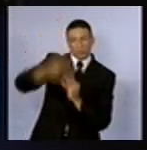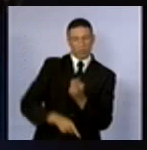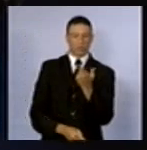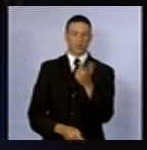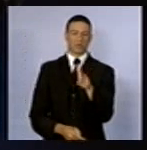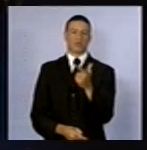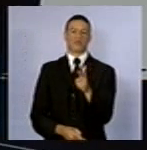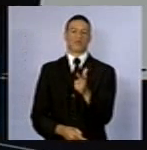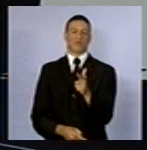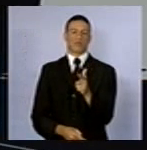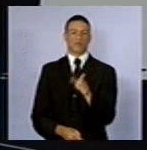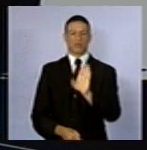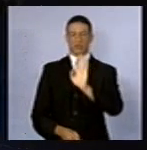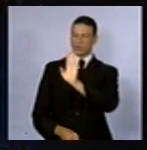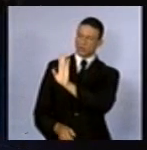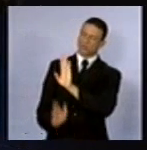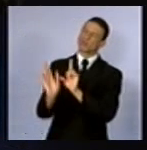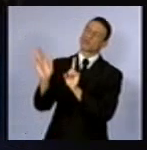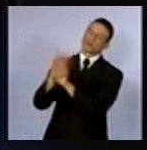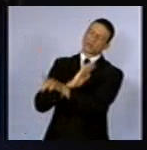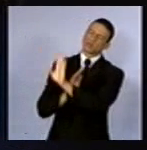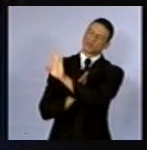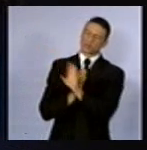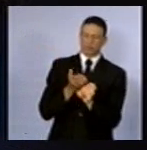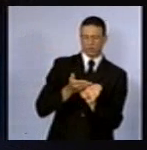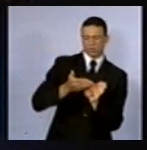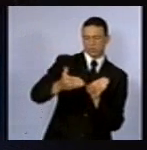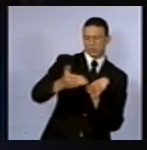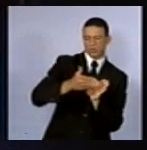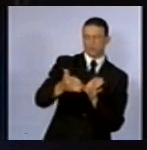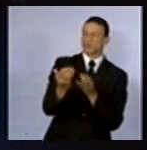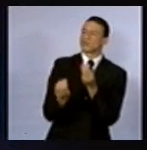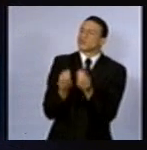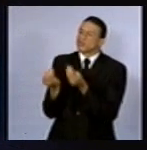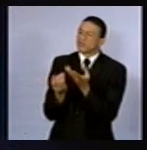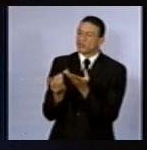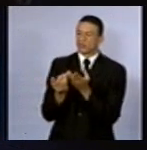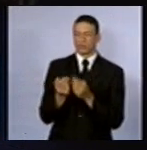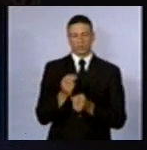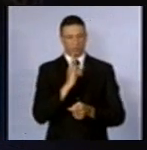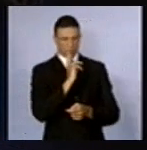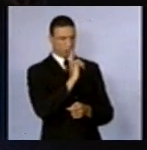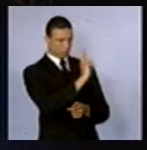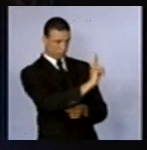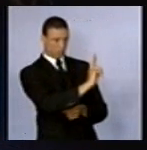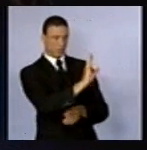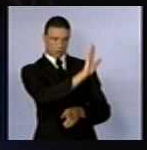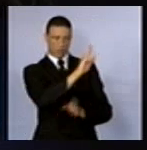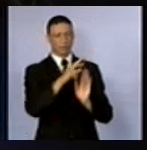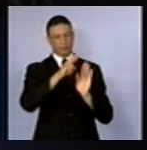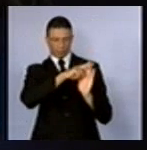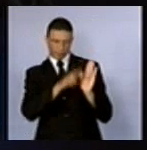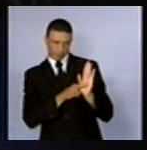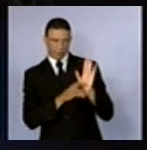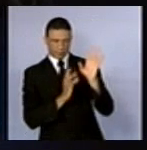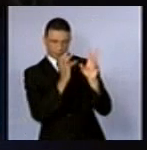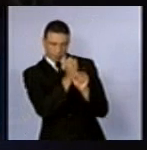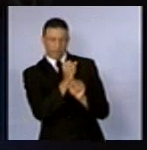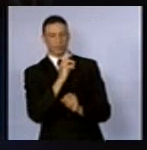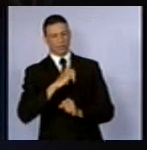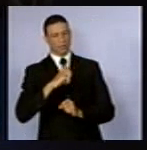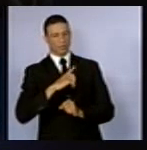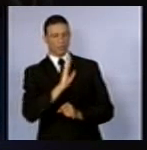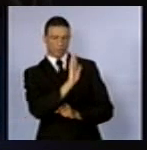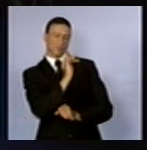essa medição em que período e ele eh tem tem uma uma regra de medição por exemplo numa linha ele mede